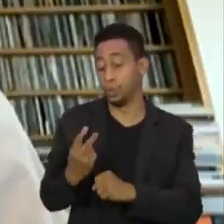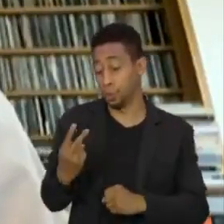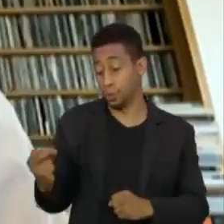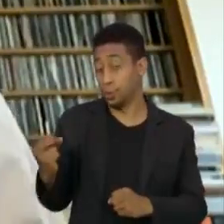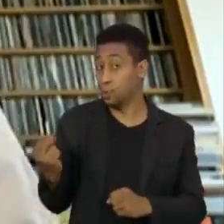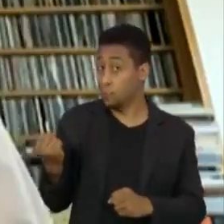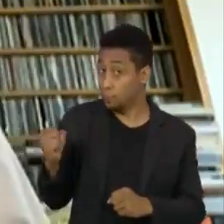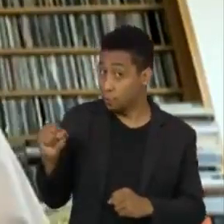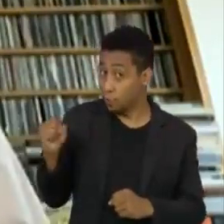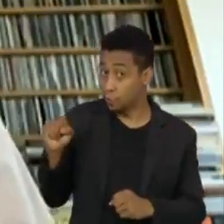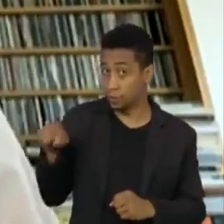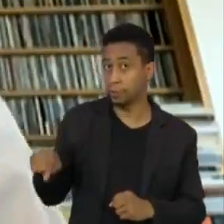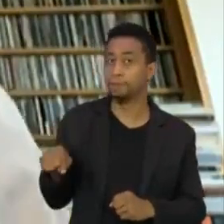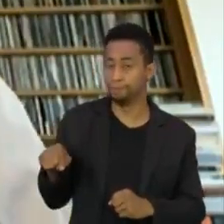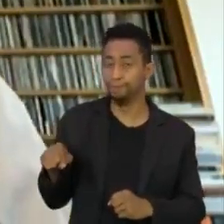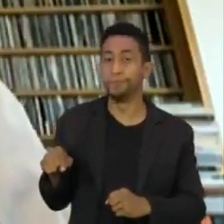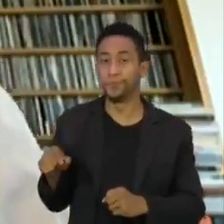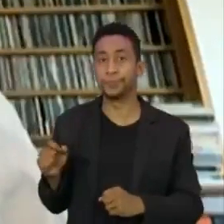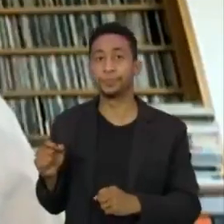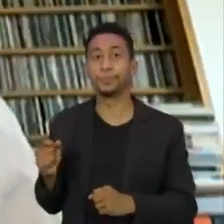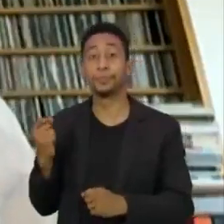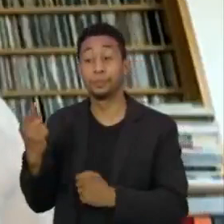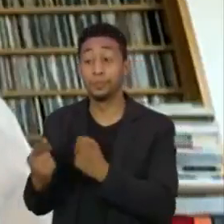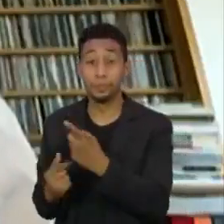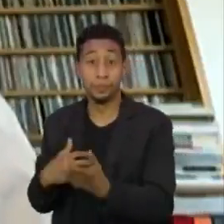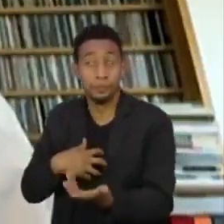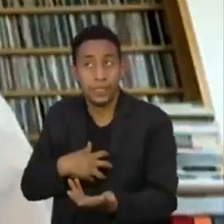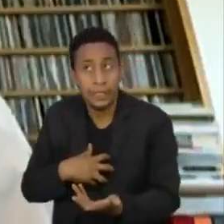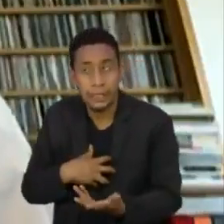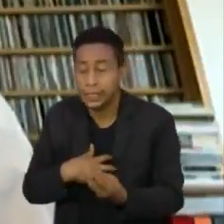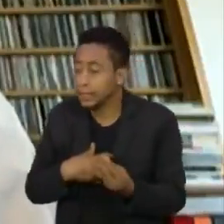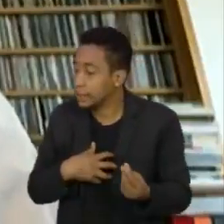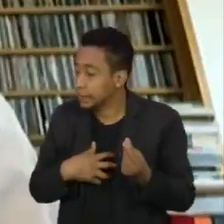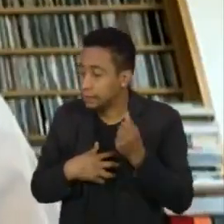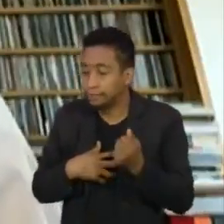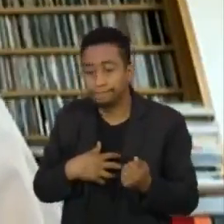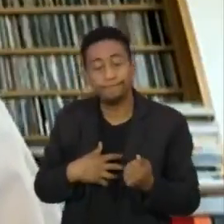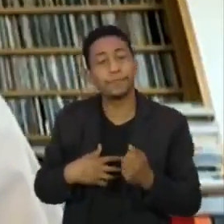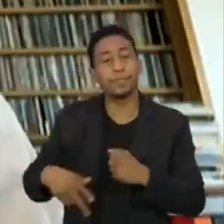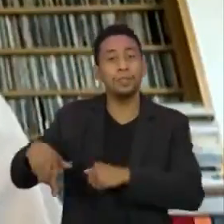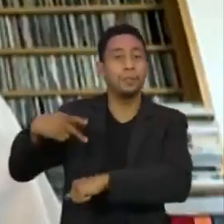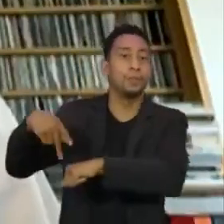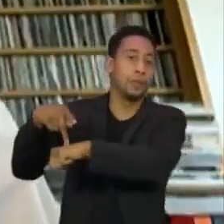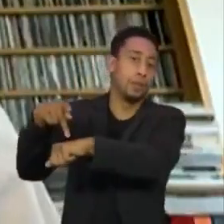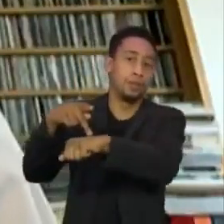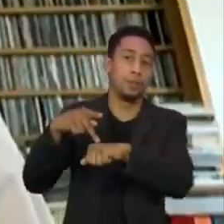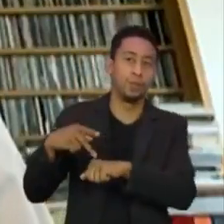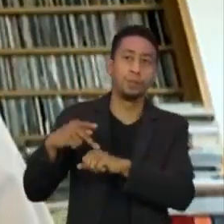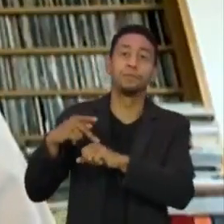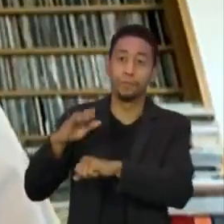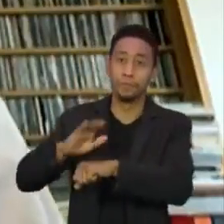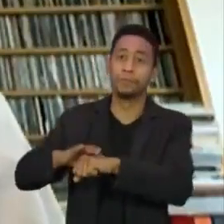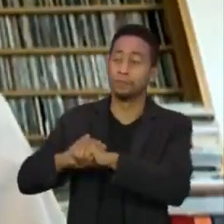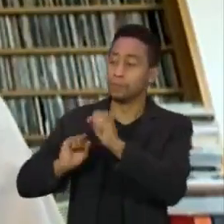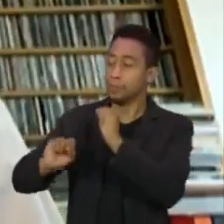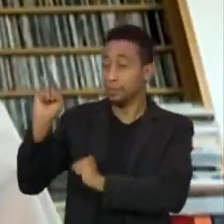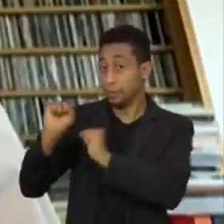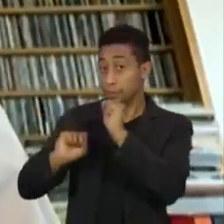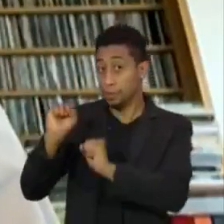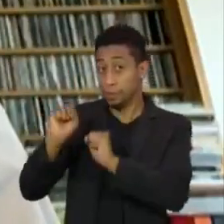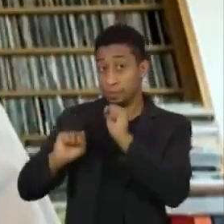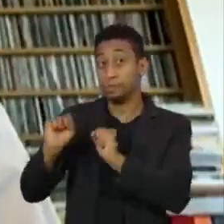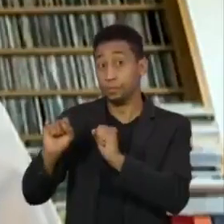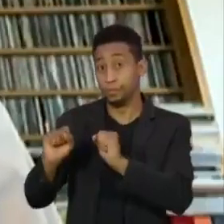um certo ressentimento que se deu, especialmente nos países que eram industrializados, com